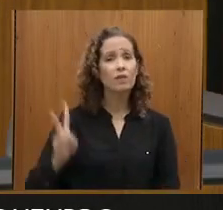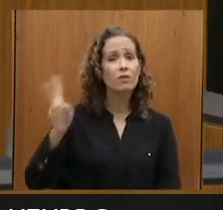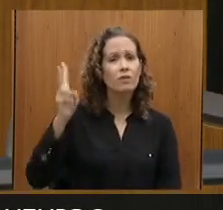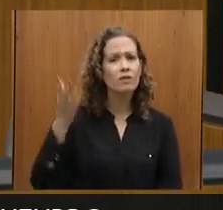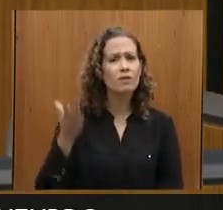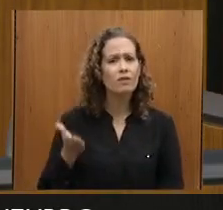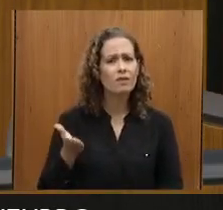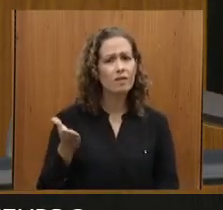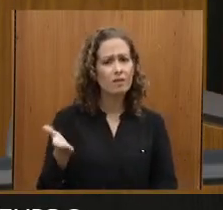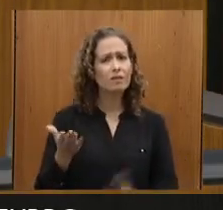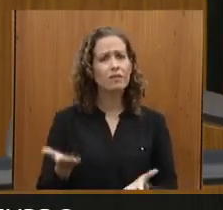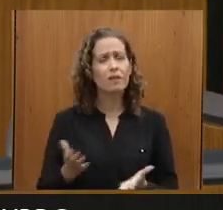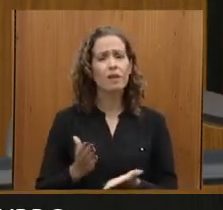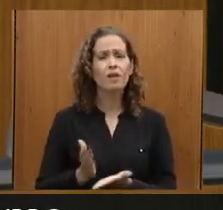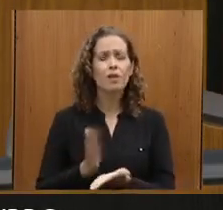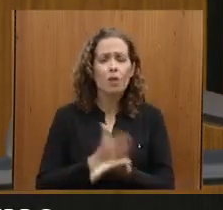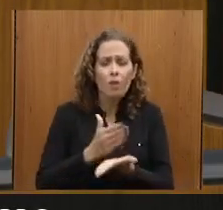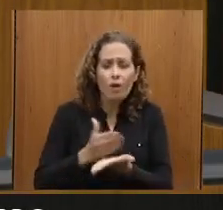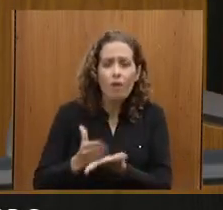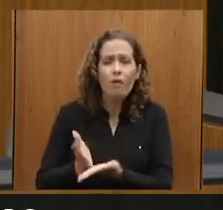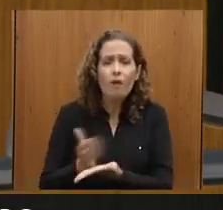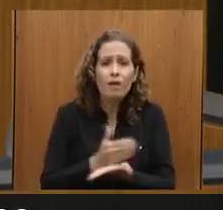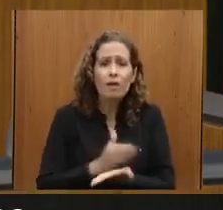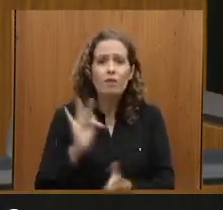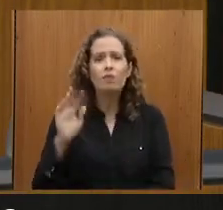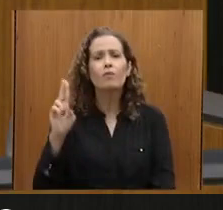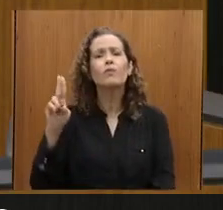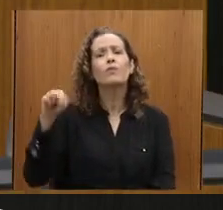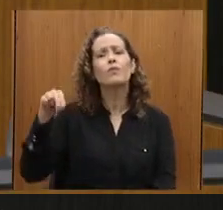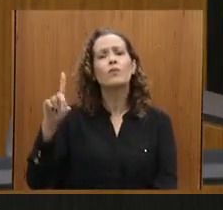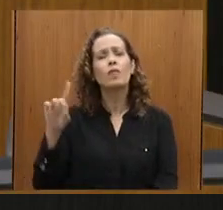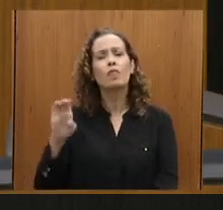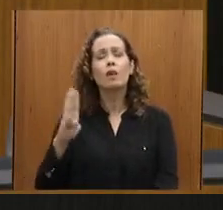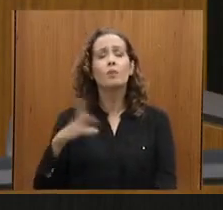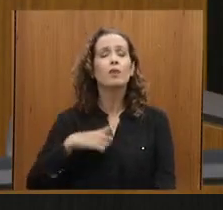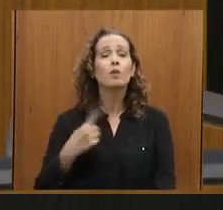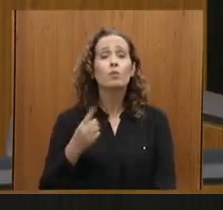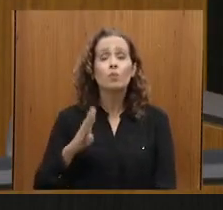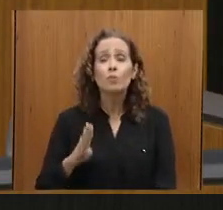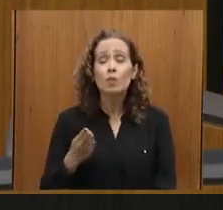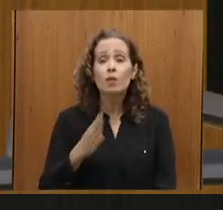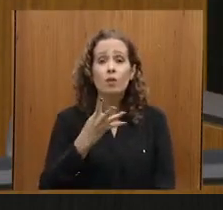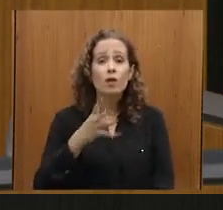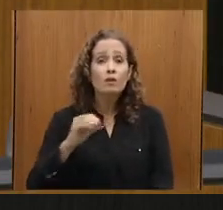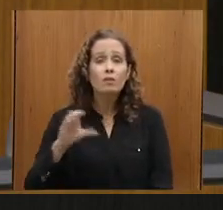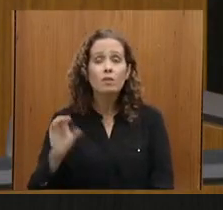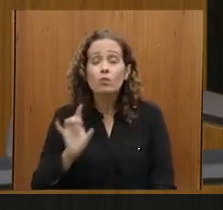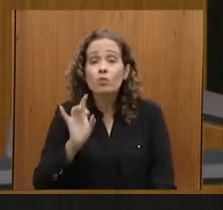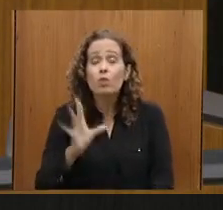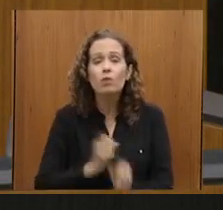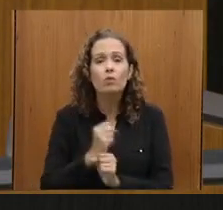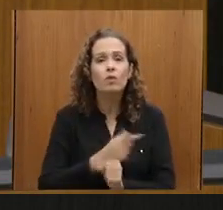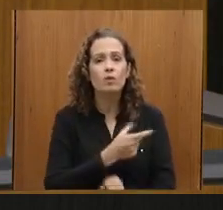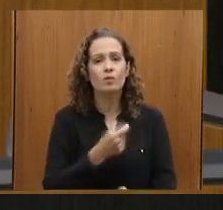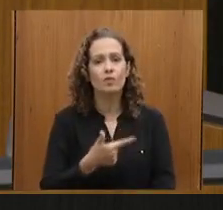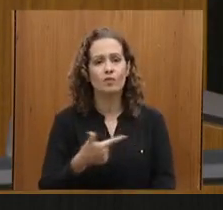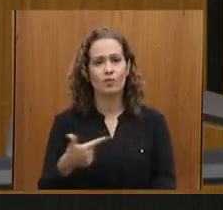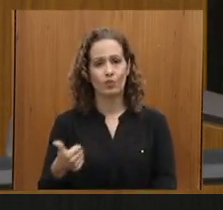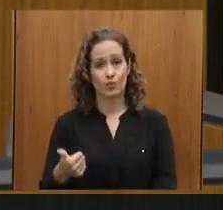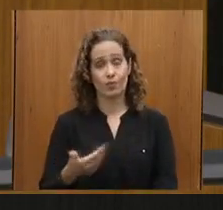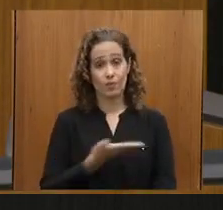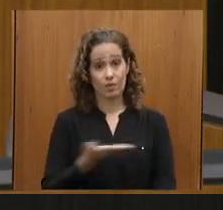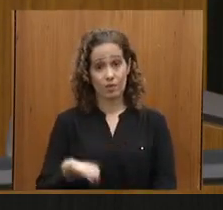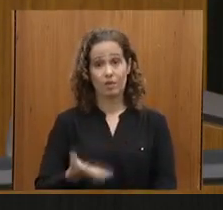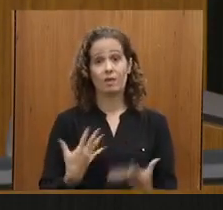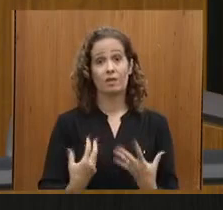no limite, o rateio dos recursos do Fundeb. Nesse momento, tem um bi 400 só de 2021. E nós, vocês ainda,